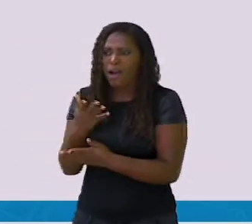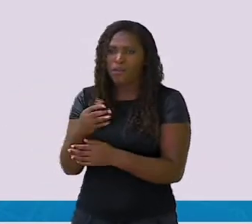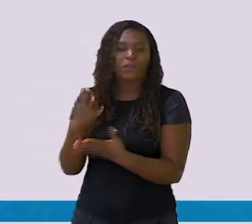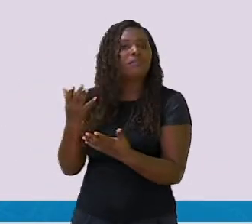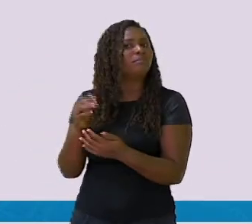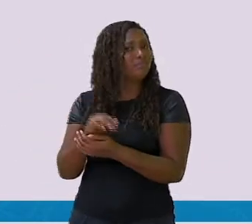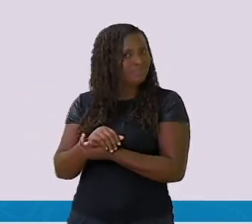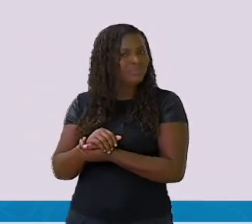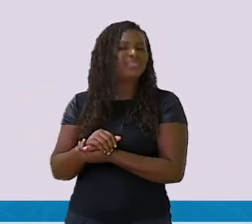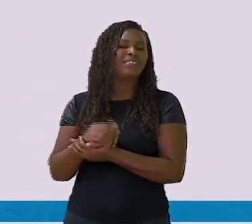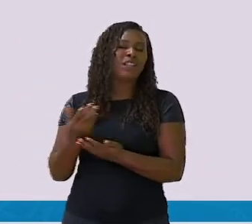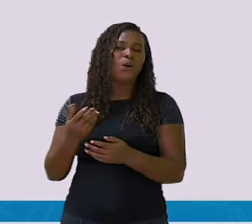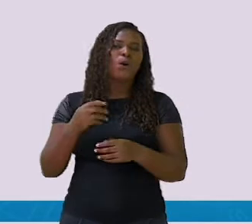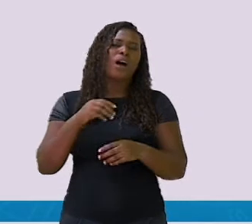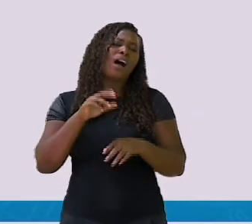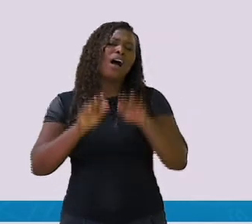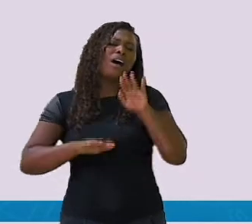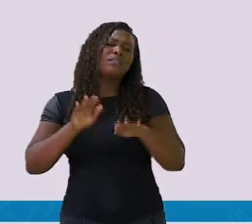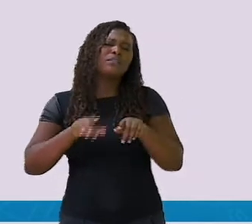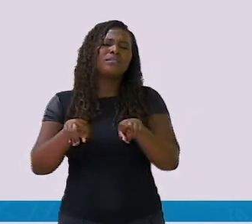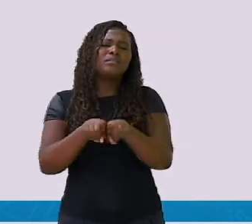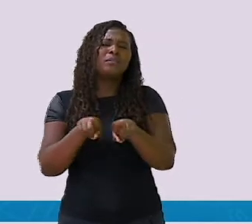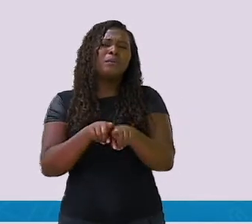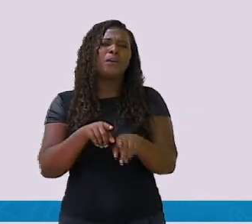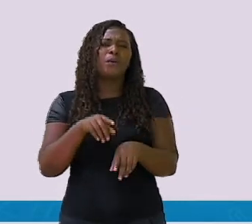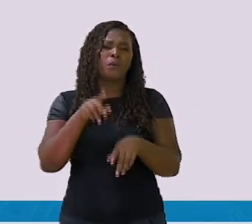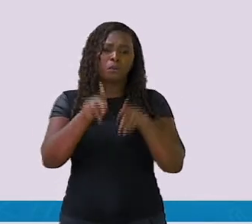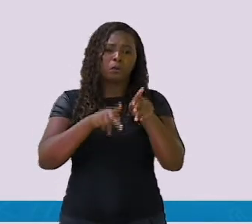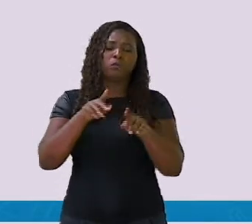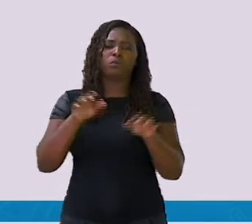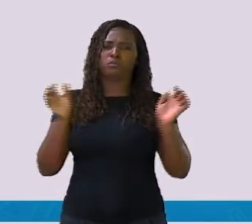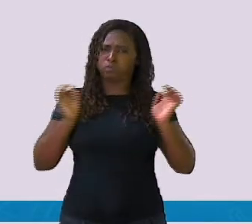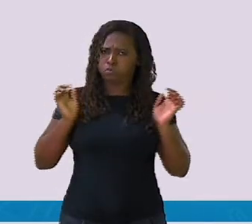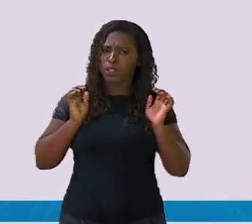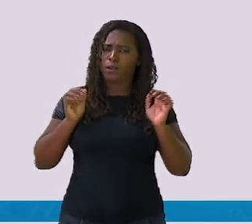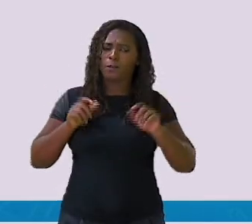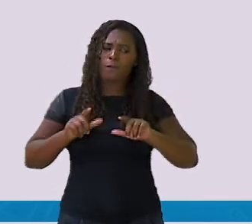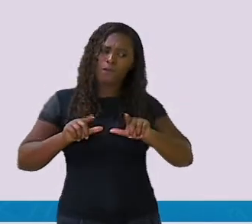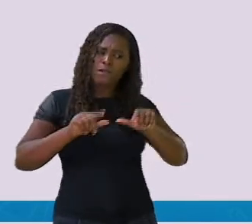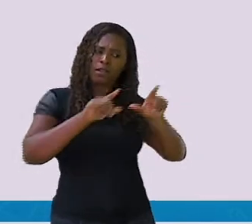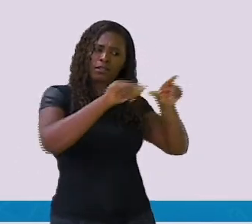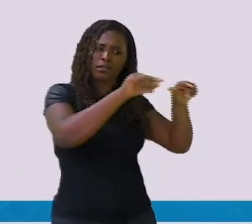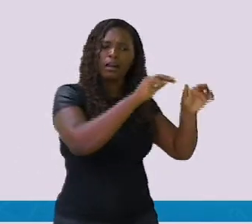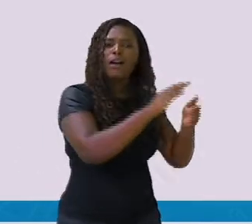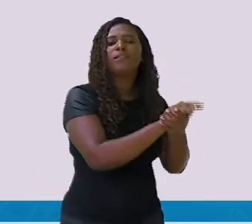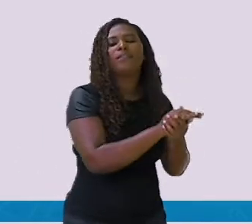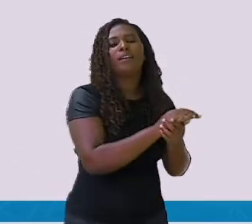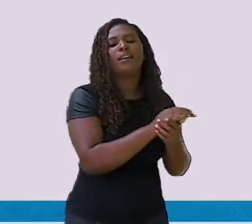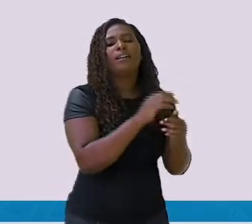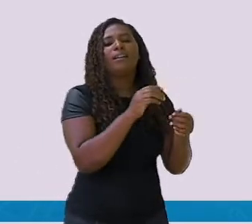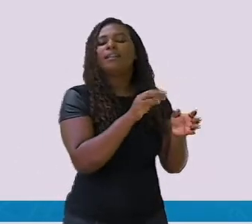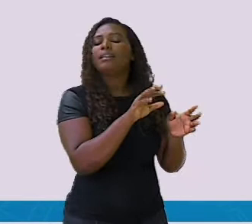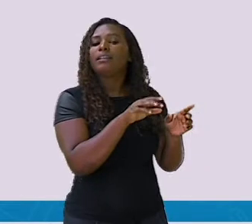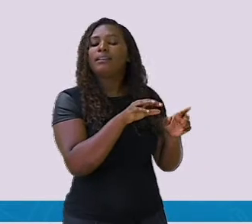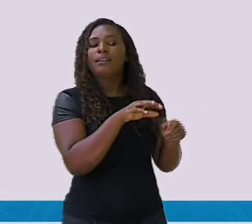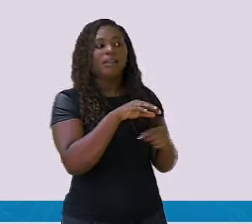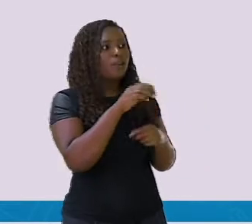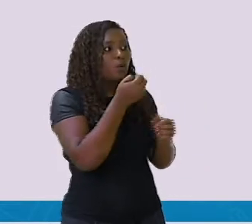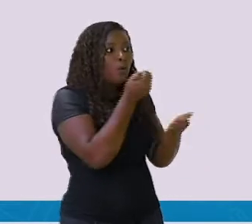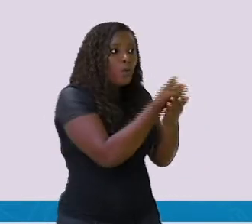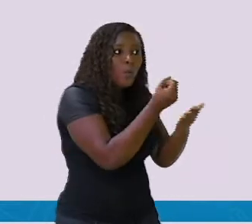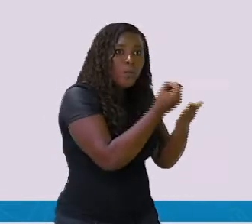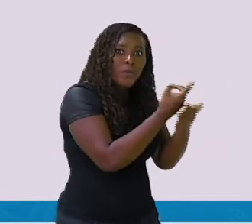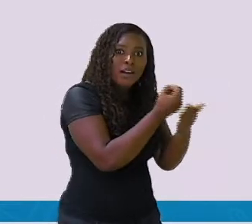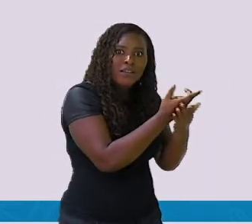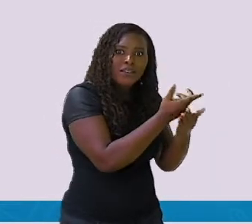coisa de fora. Então eles iam guardando nesses lugares, tudo muito bem organizado para que ele tivesse como